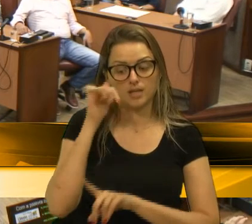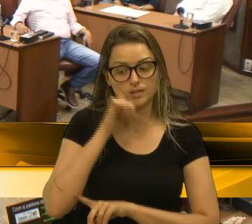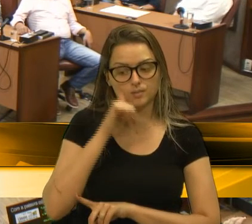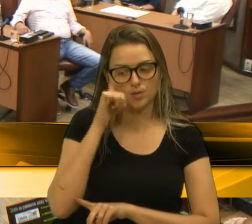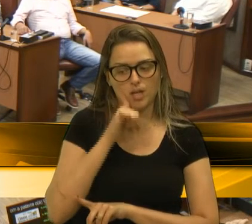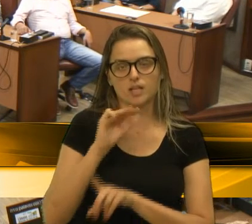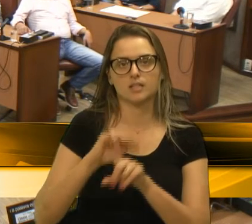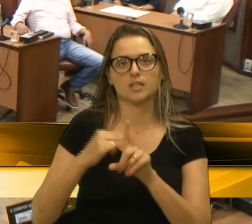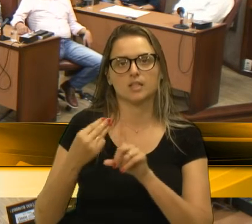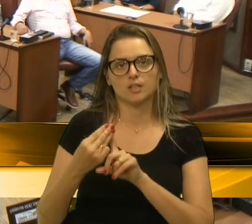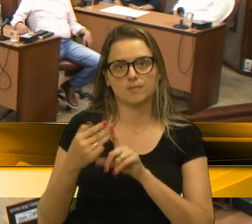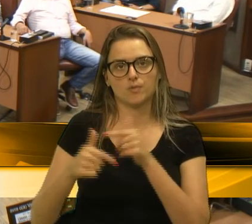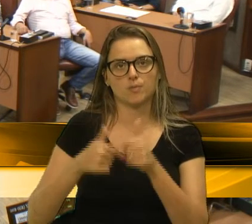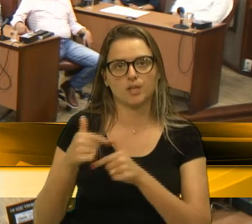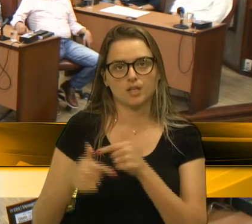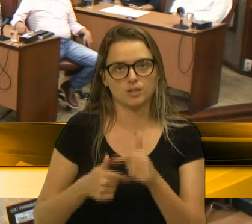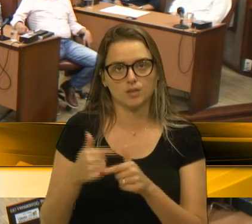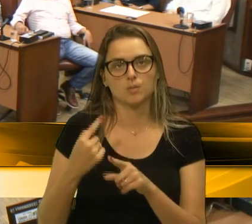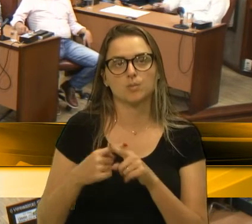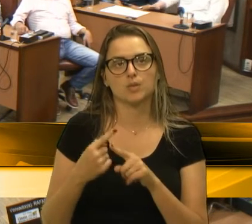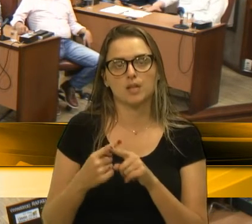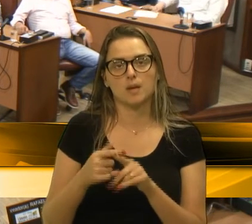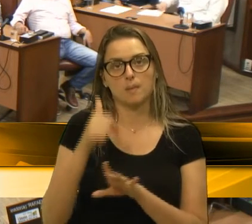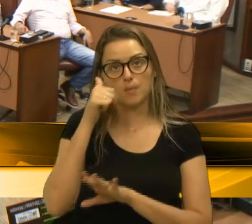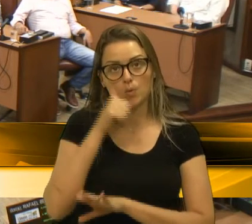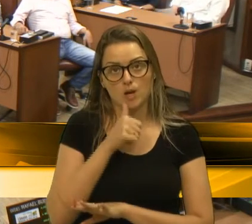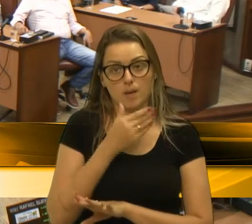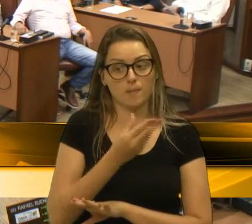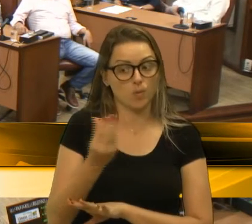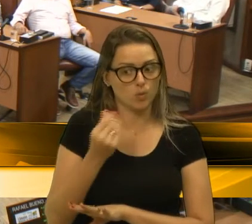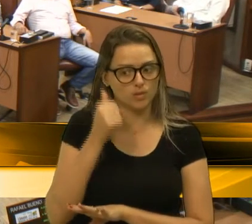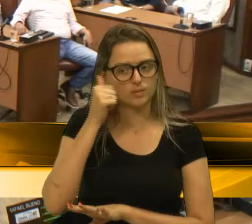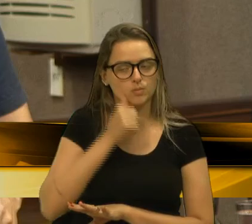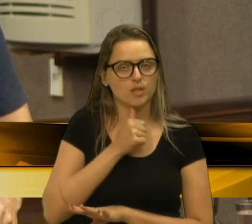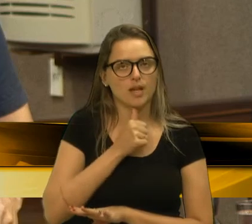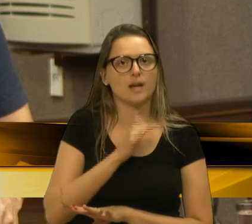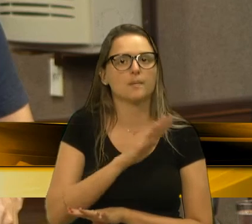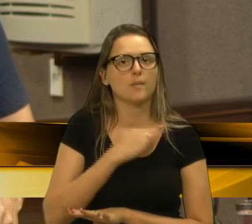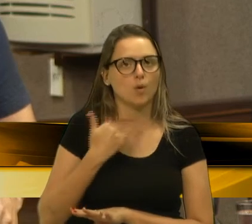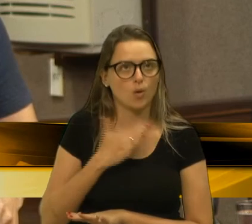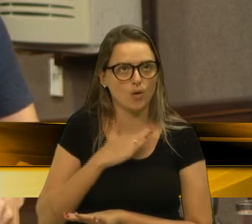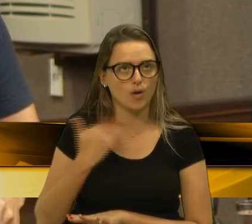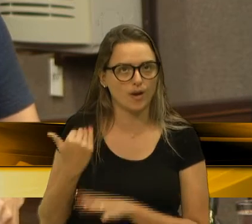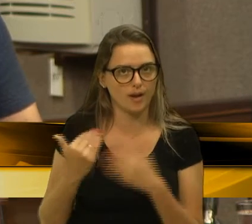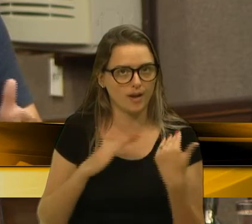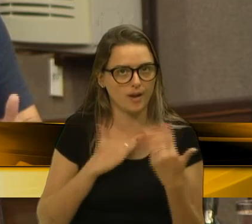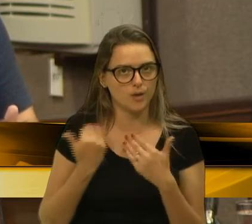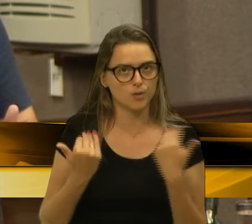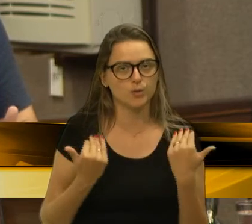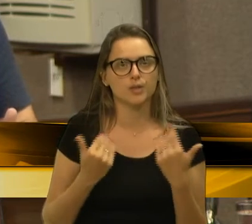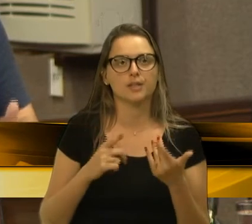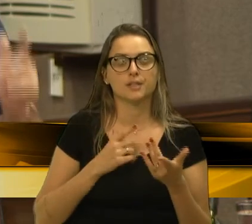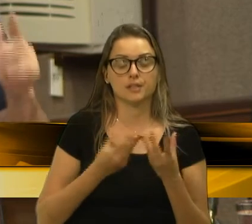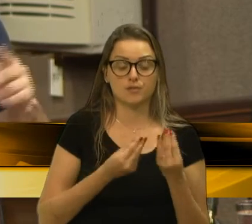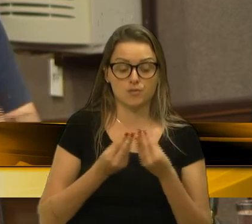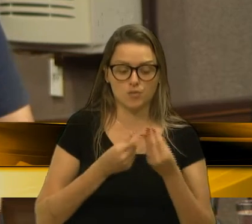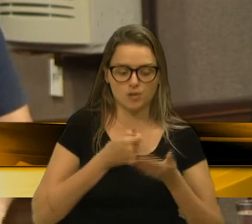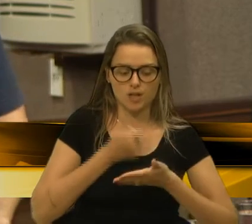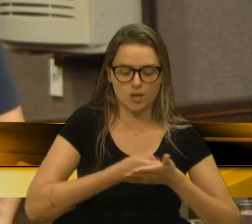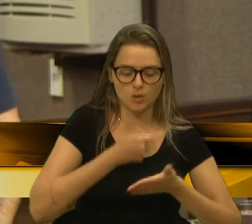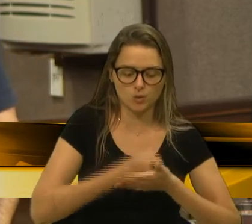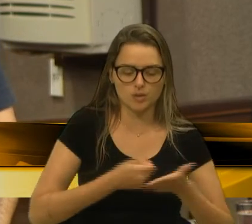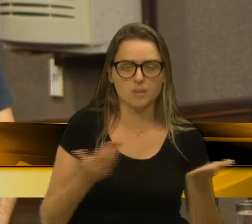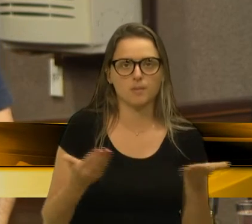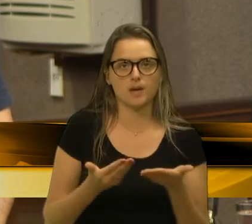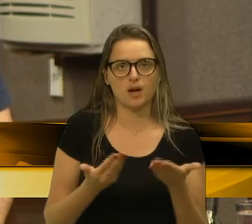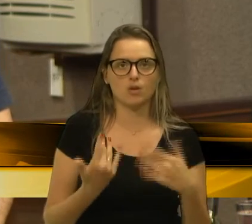de trabalho, foi porque mulheres morreram, mulheres tiveram muita luta para hoje estar inserida